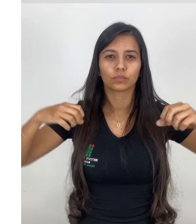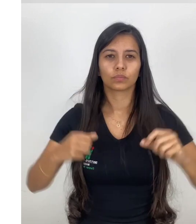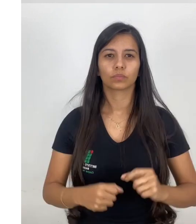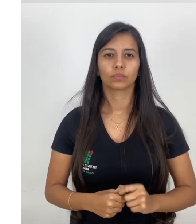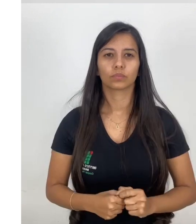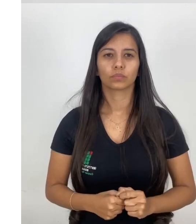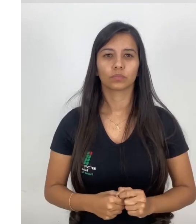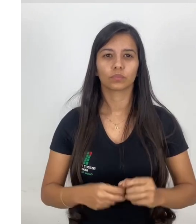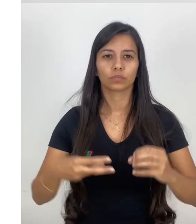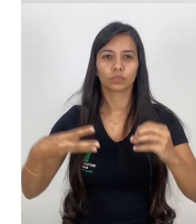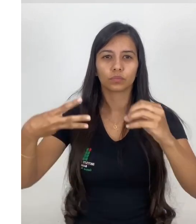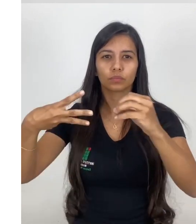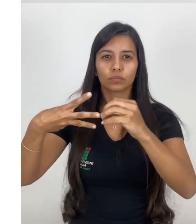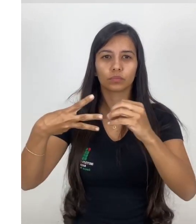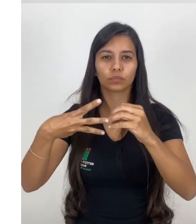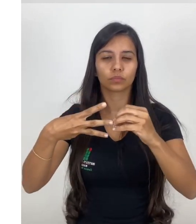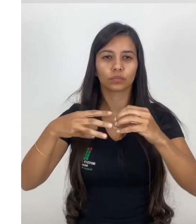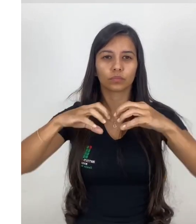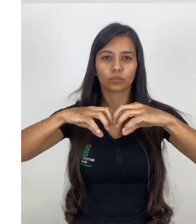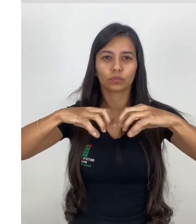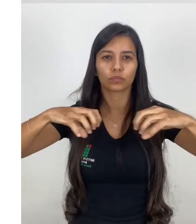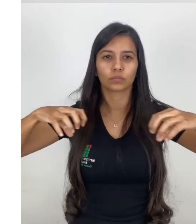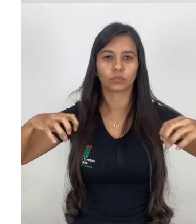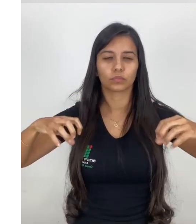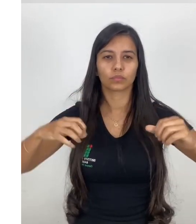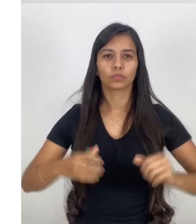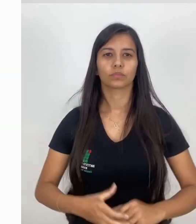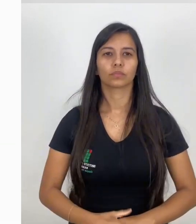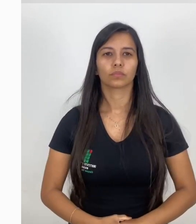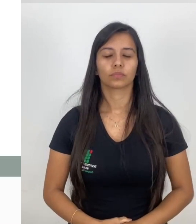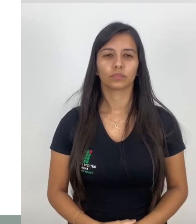opostos ali na célula.